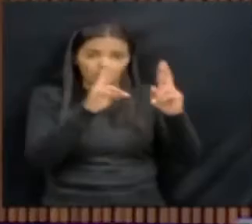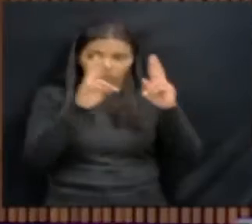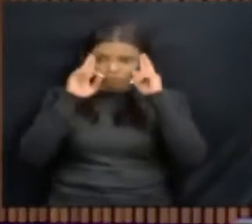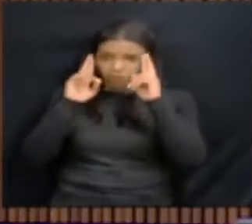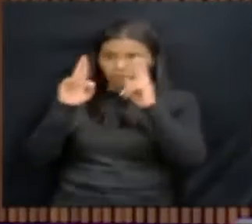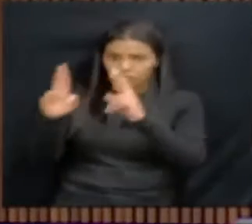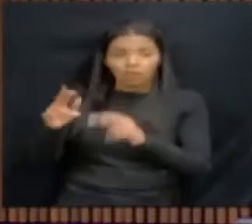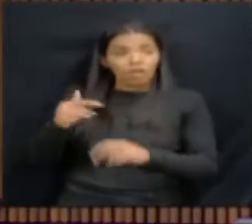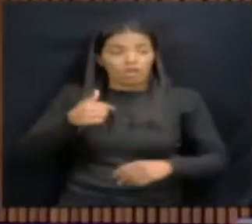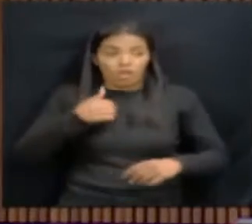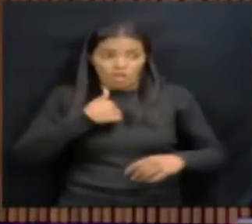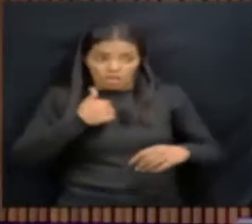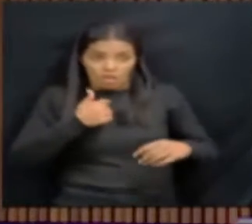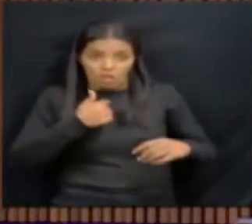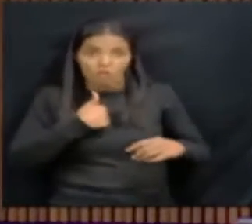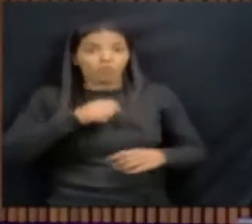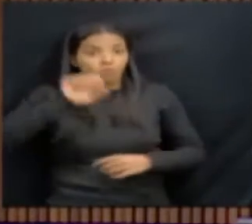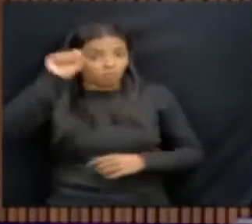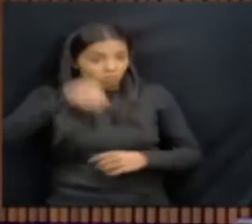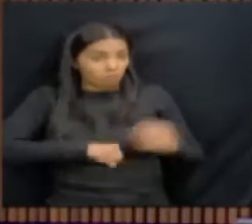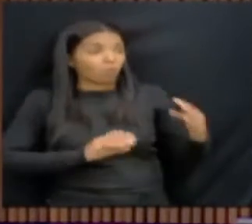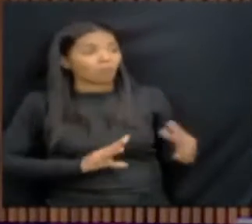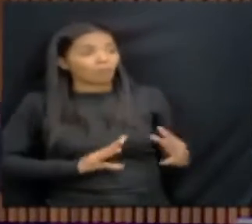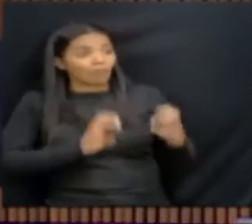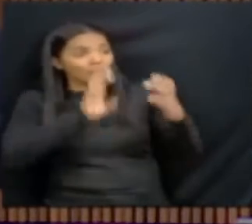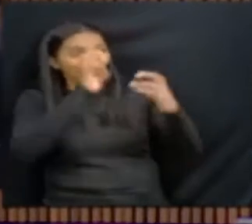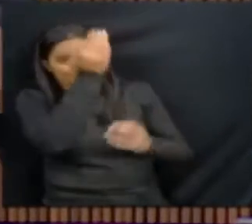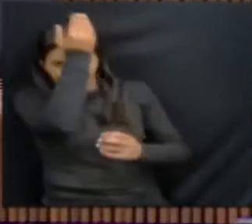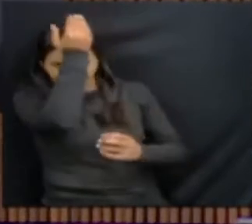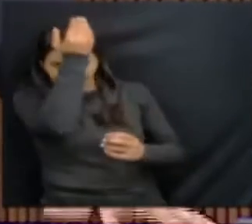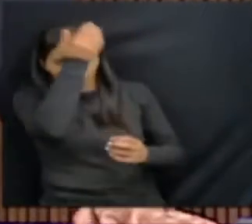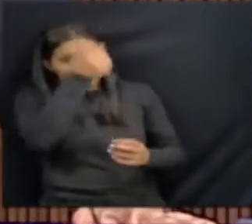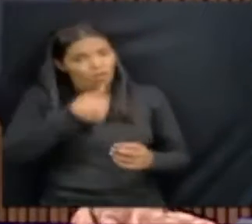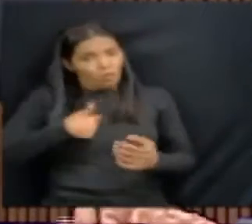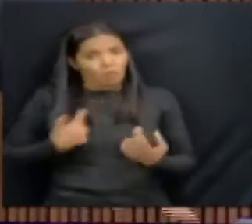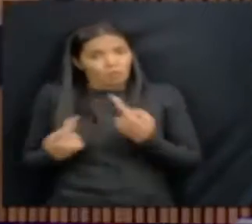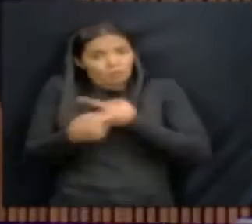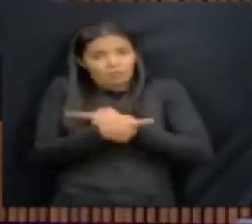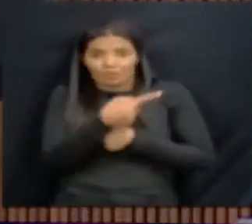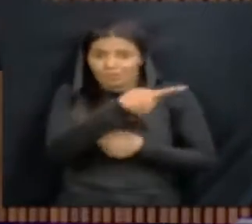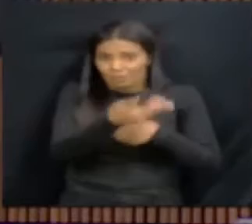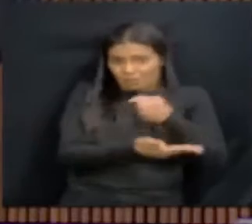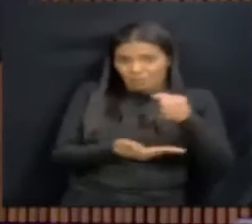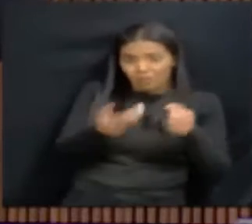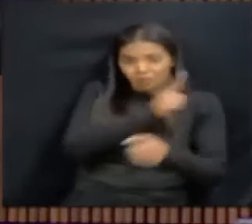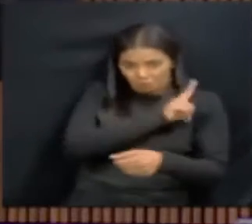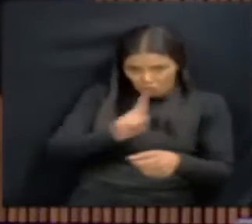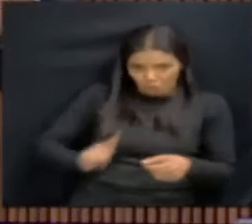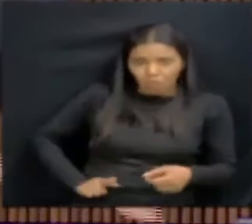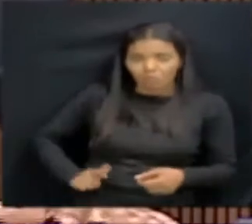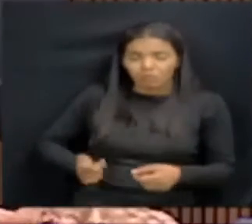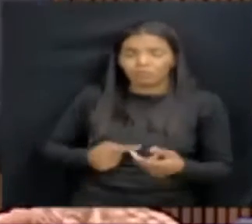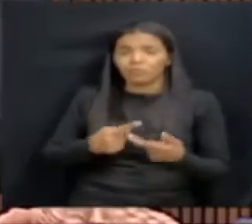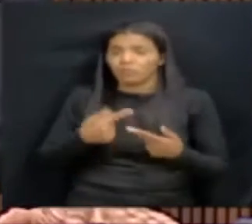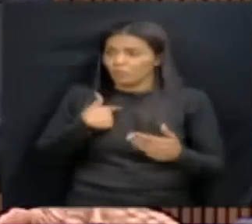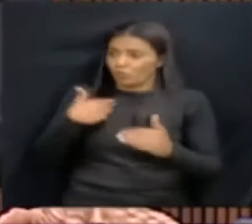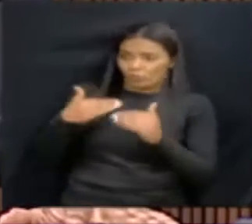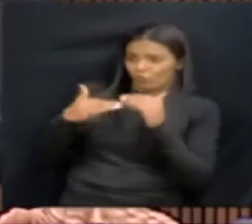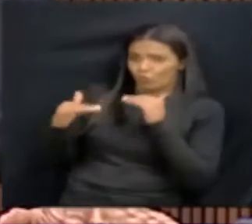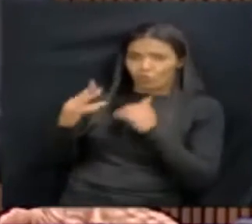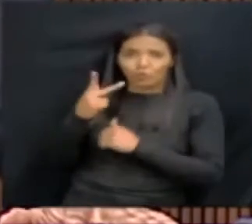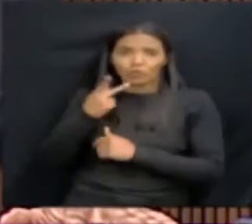ao deputado Ussens, grandes. Ele é líder do governo e eu sou da oposição. Eu tenho divergências com o deputado Homero